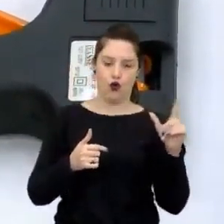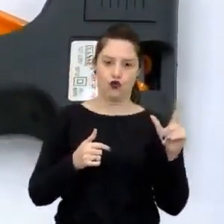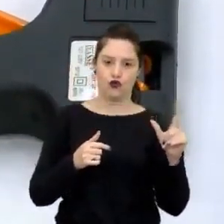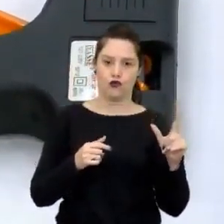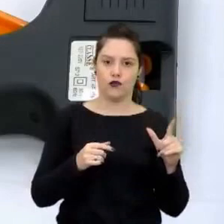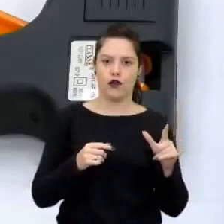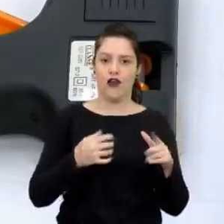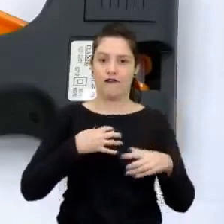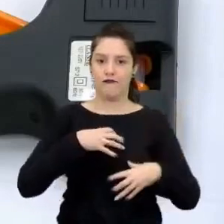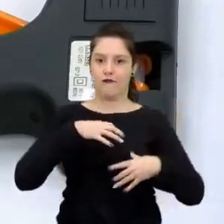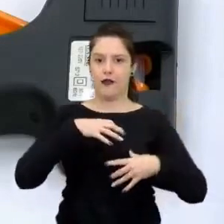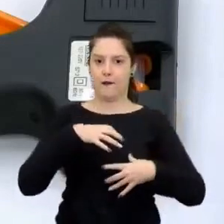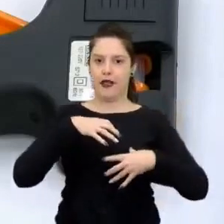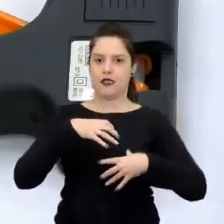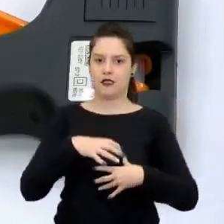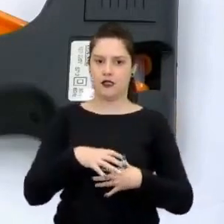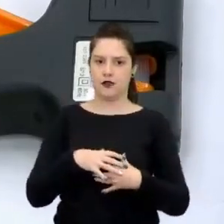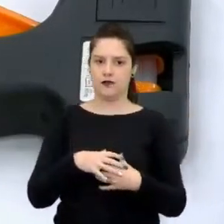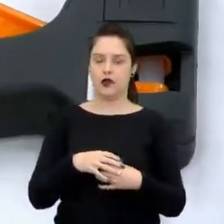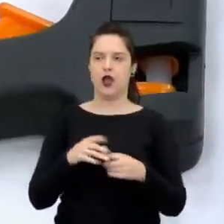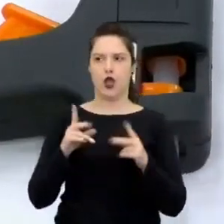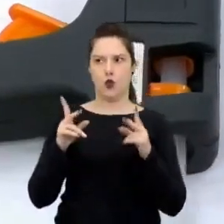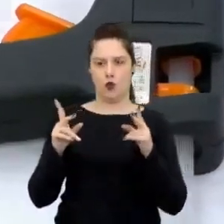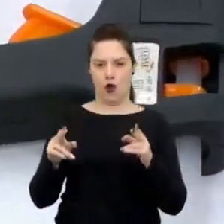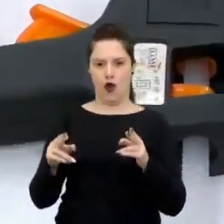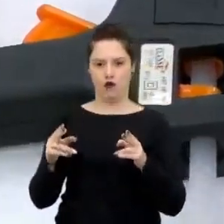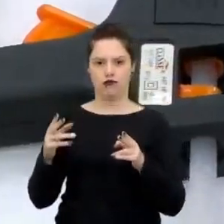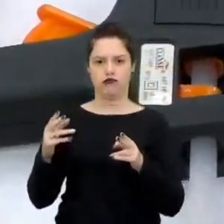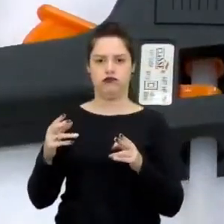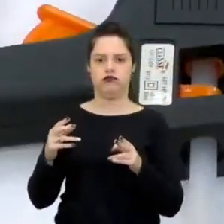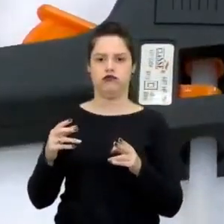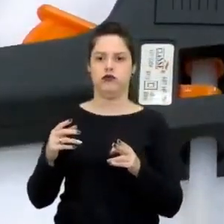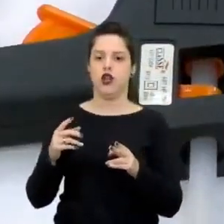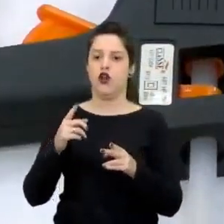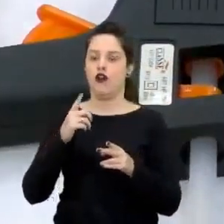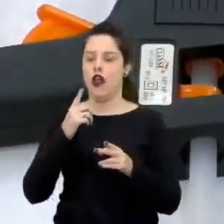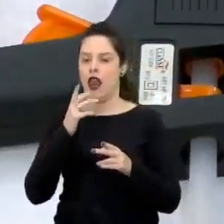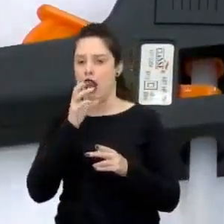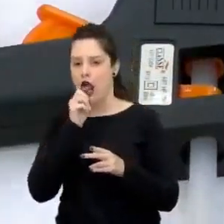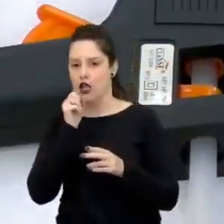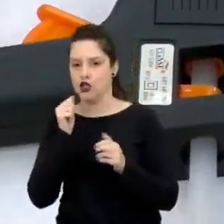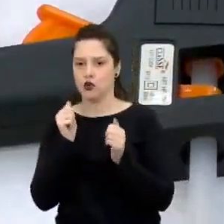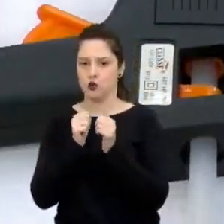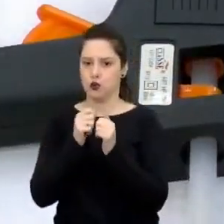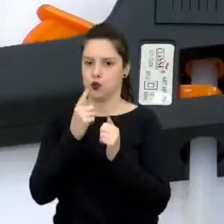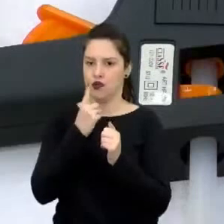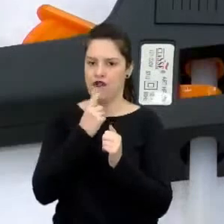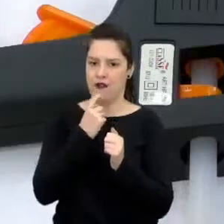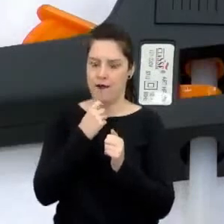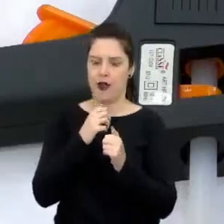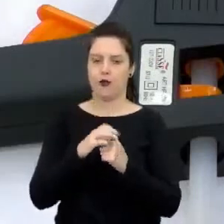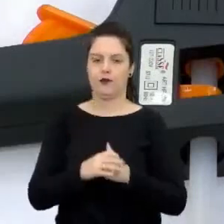que a gente vai fazer? Mesmo esquema de cor. O laranja com o vermelho.